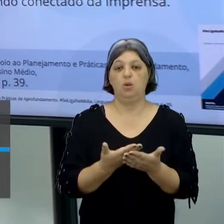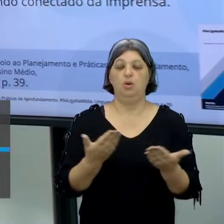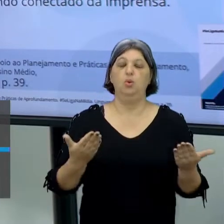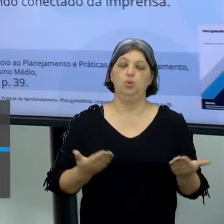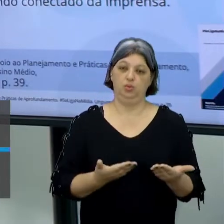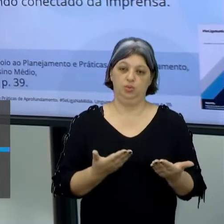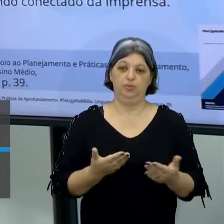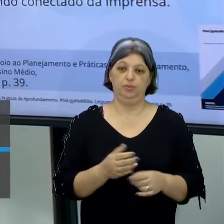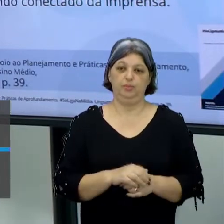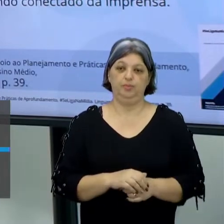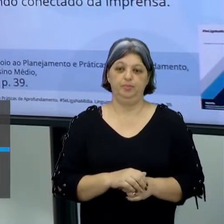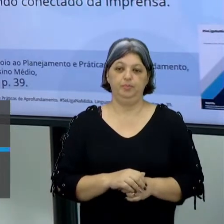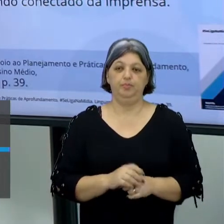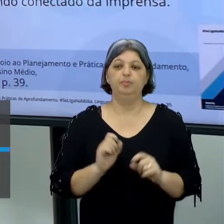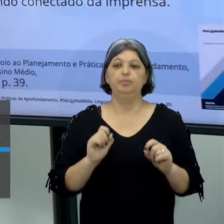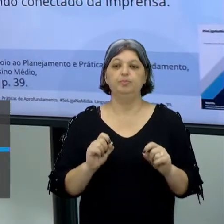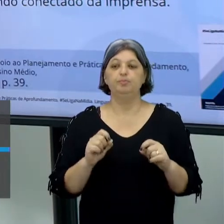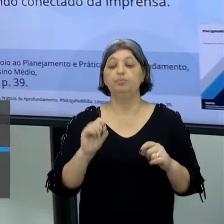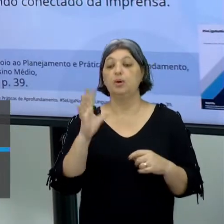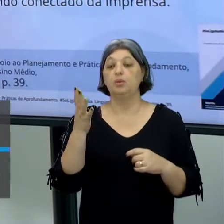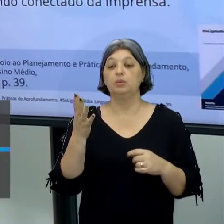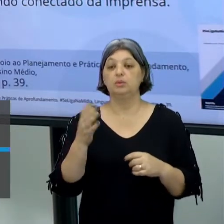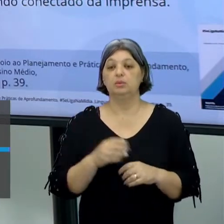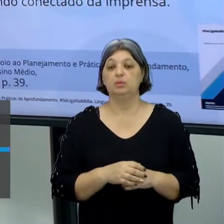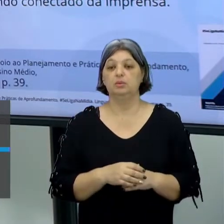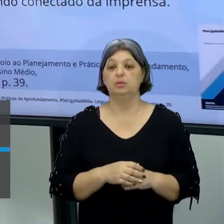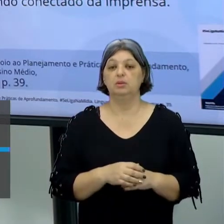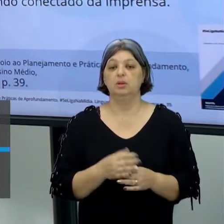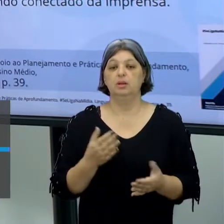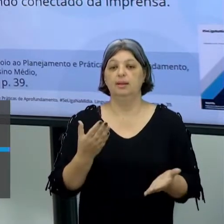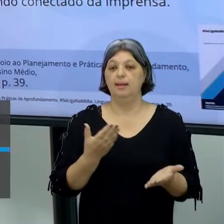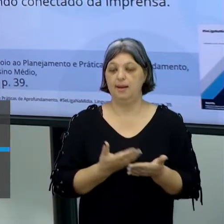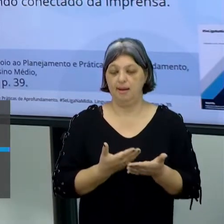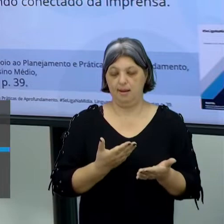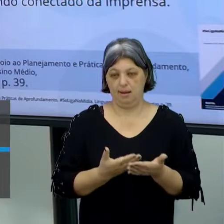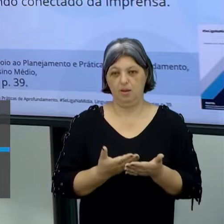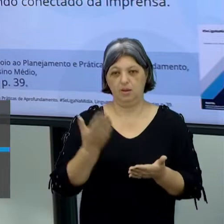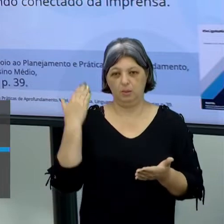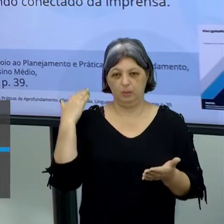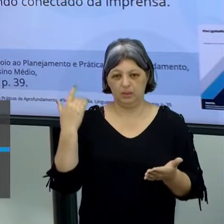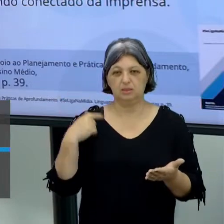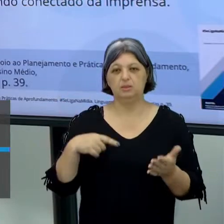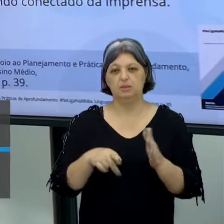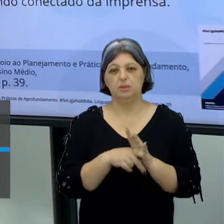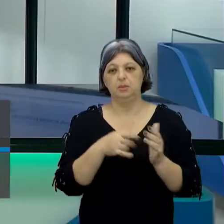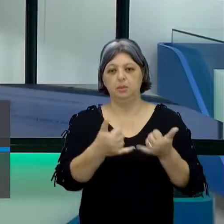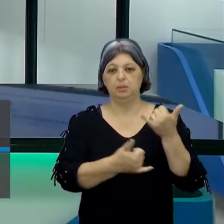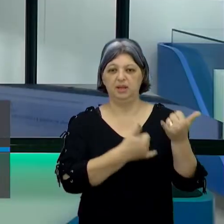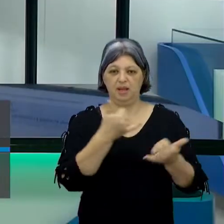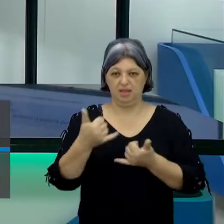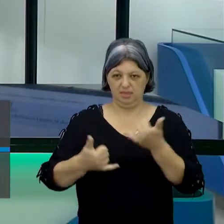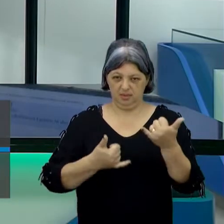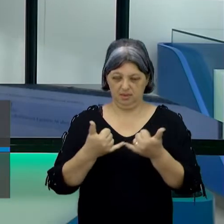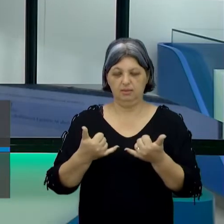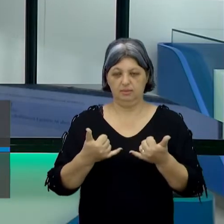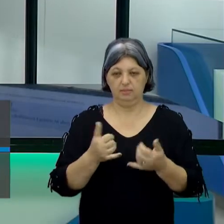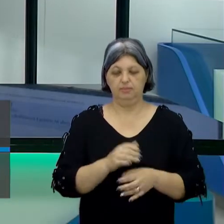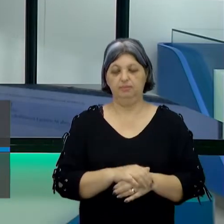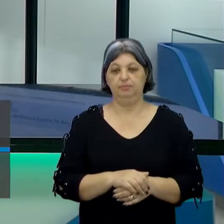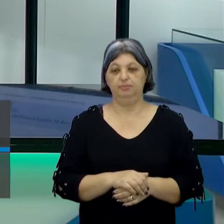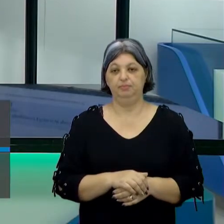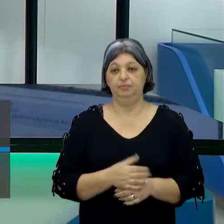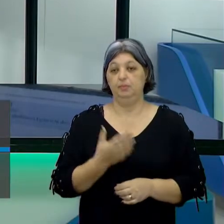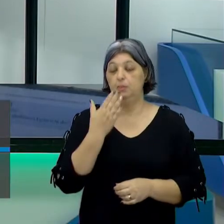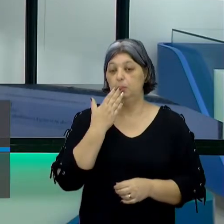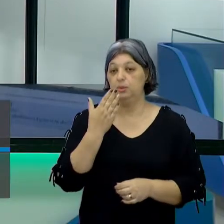Então, o que acontece? Na aula em que eu tratei disso, eu fiz uma espécie de joguinho aqui com eles, professora. Eu fiz assim. Eu pedi que eles,